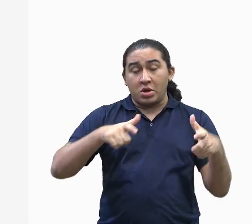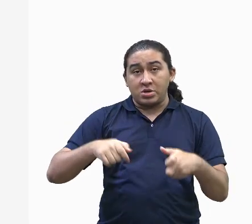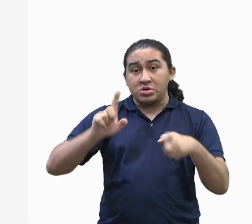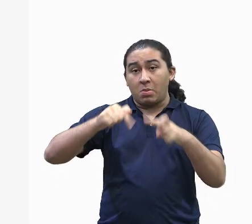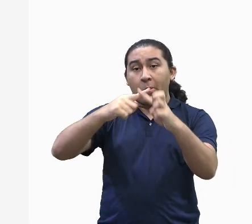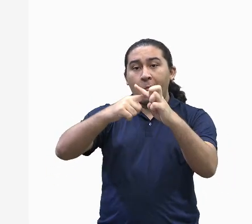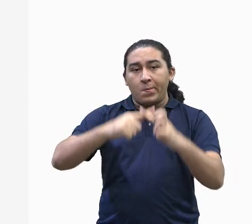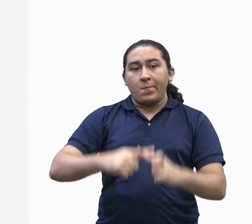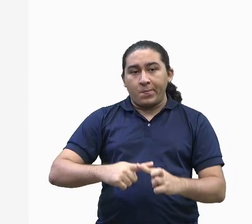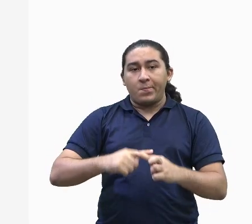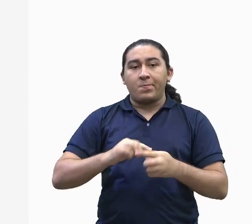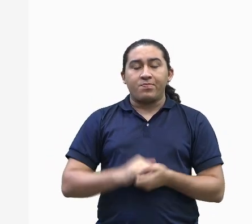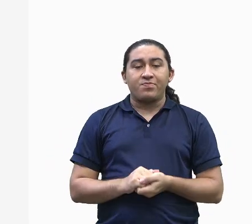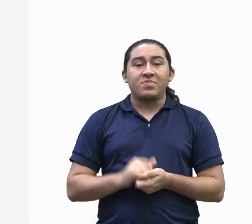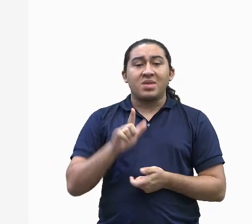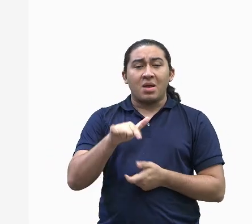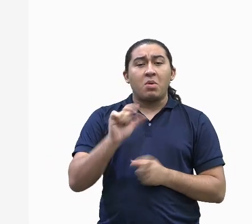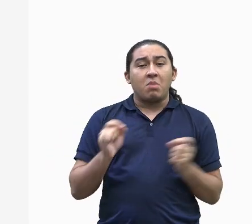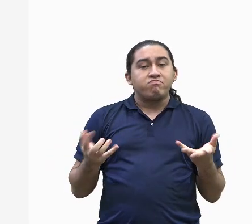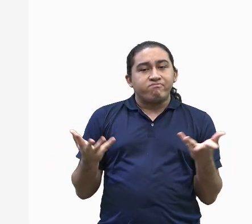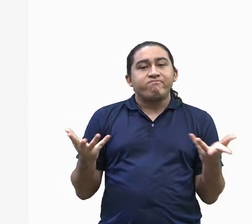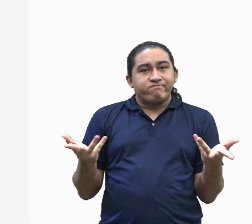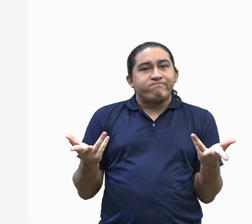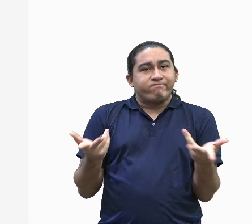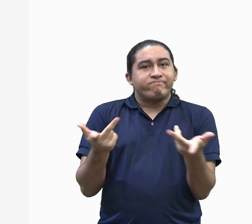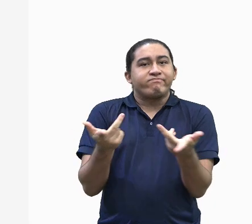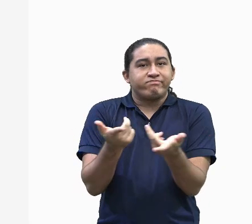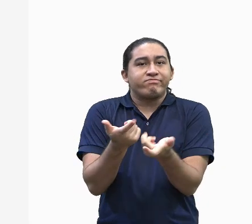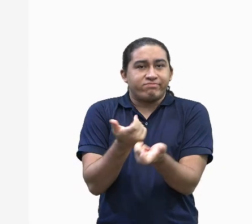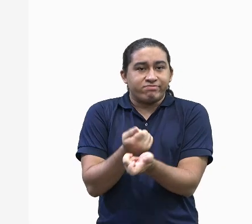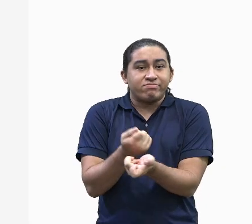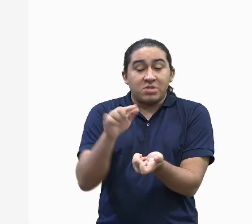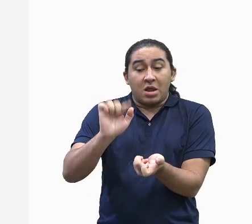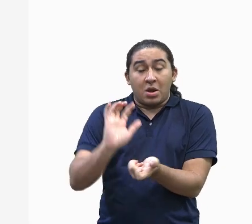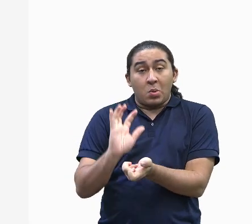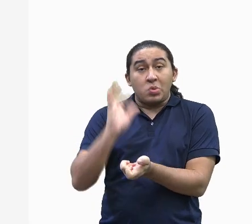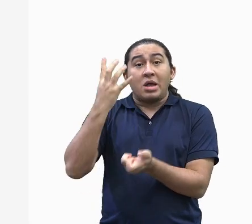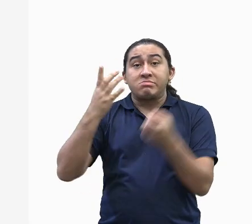competição. É uma mega, né? É um mega